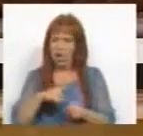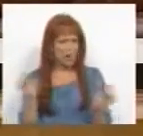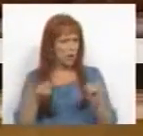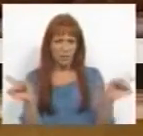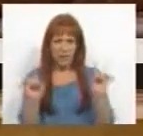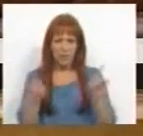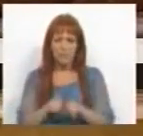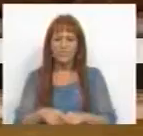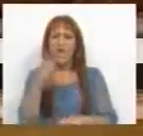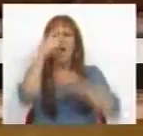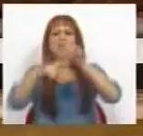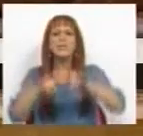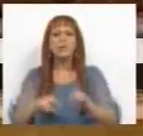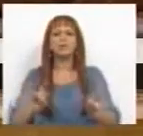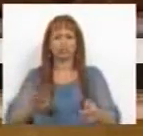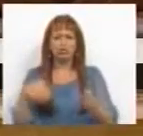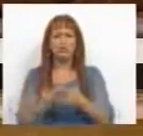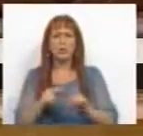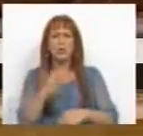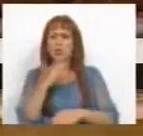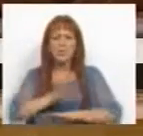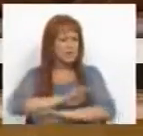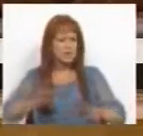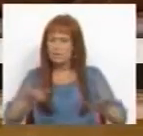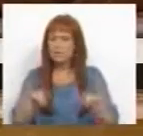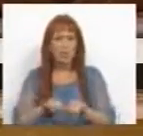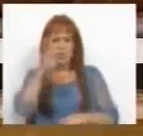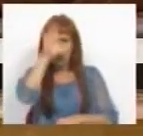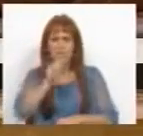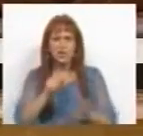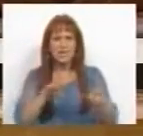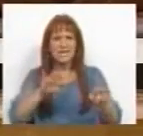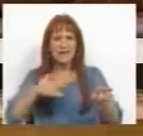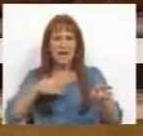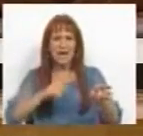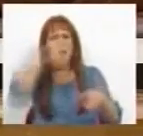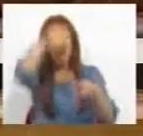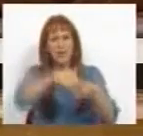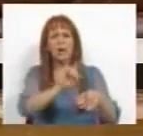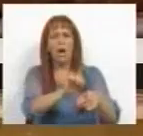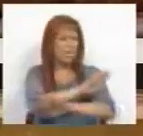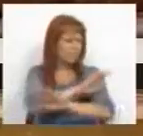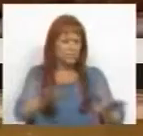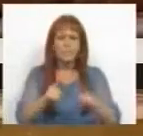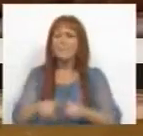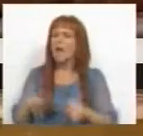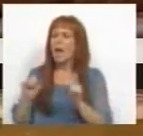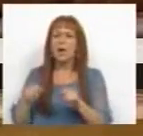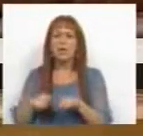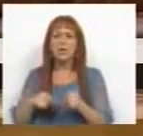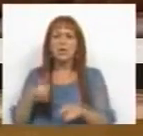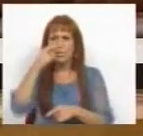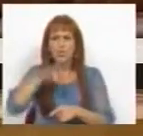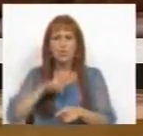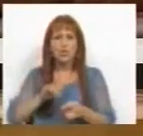de acordo. As pessoas já penaram o suficiente com o Governo do que o CDS fazia parte. É porque os